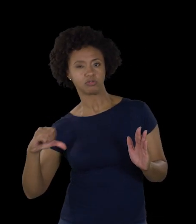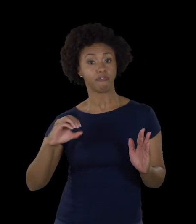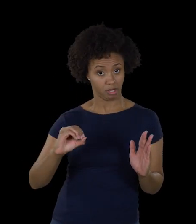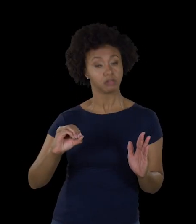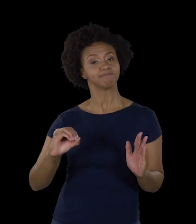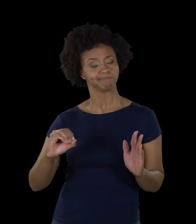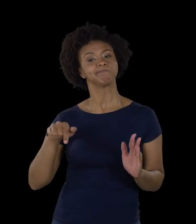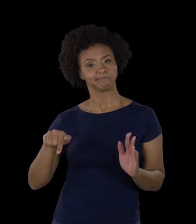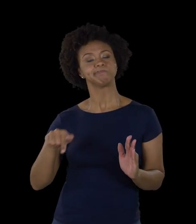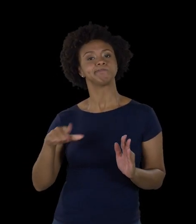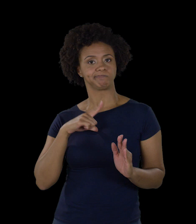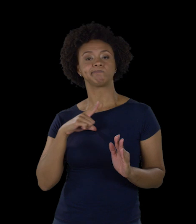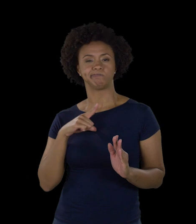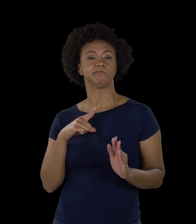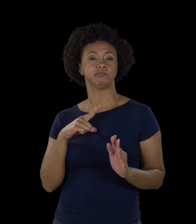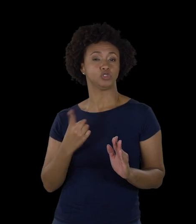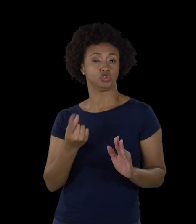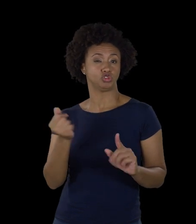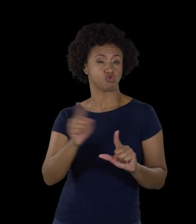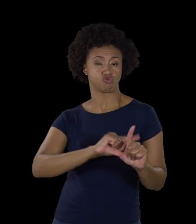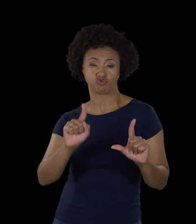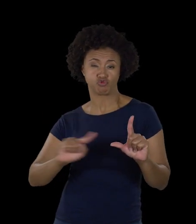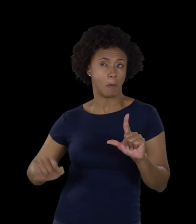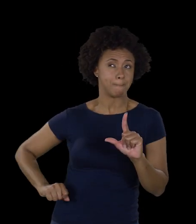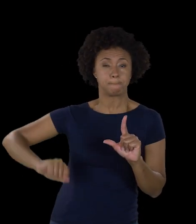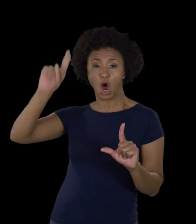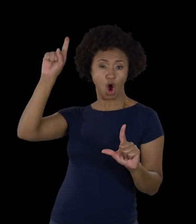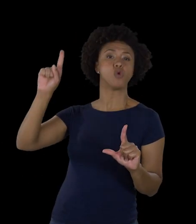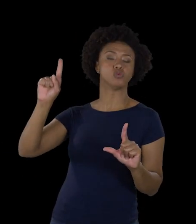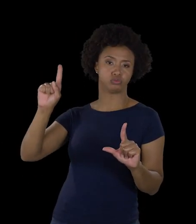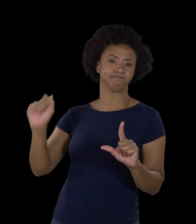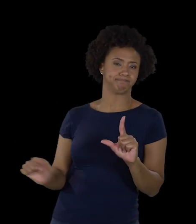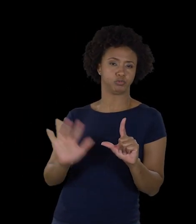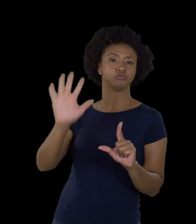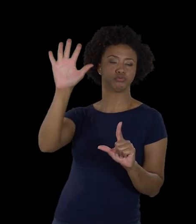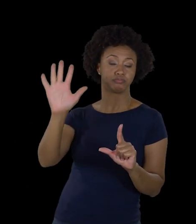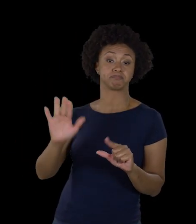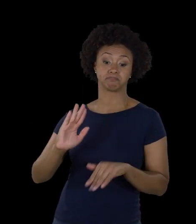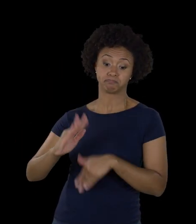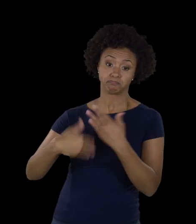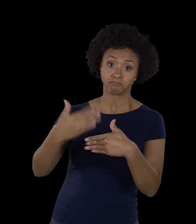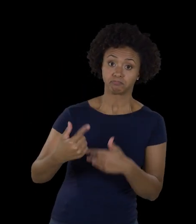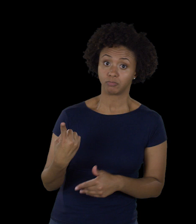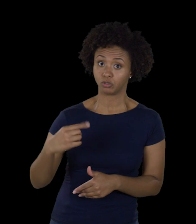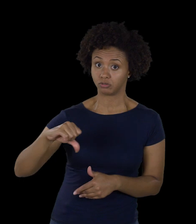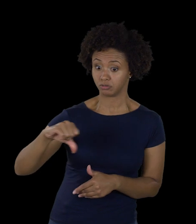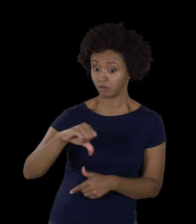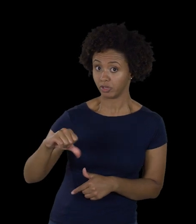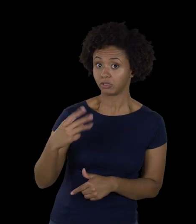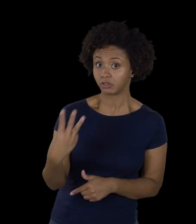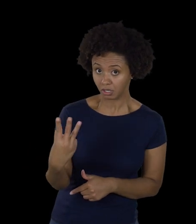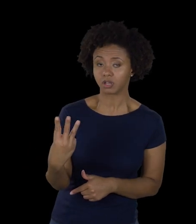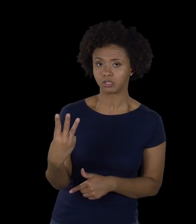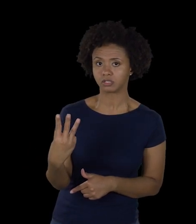1990, significou um descontrole bastante preocupante. Em 1993, a